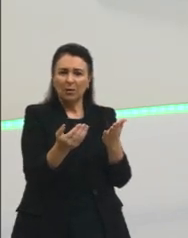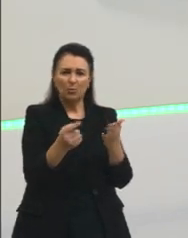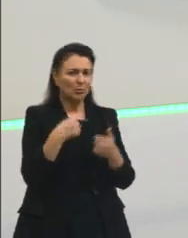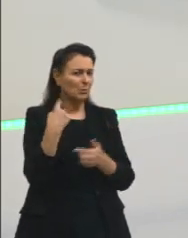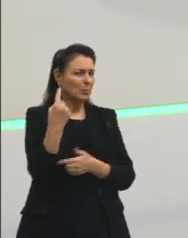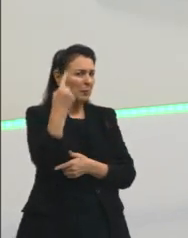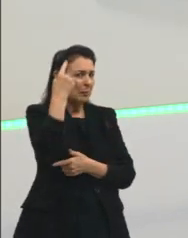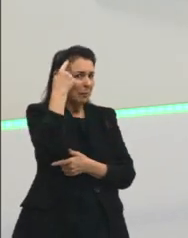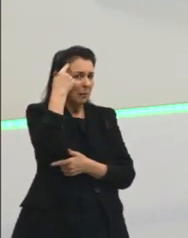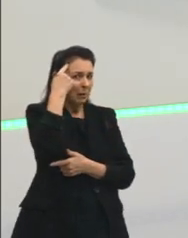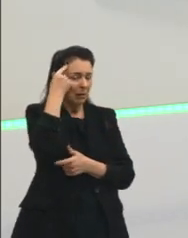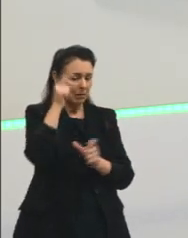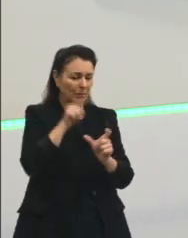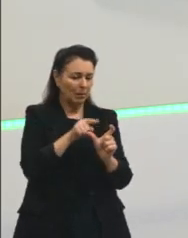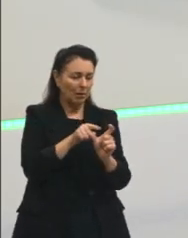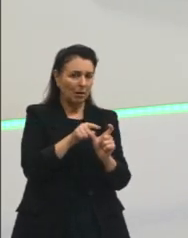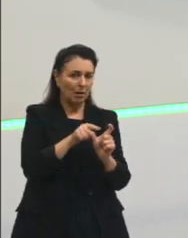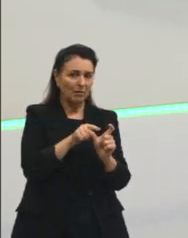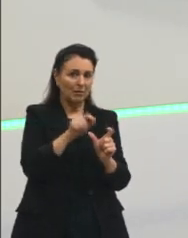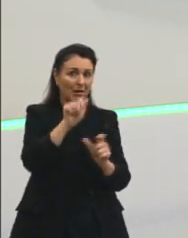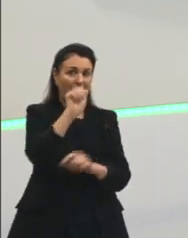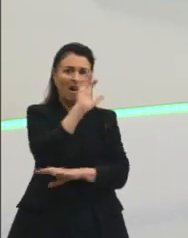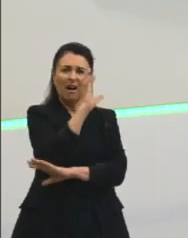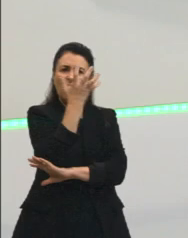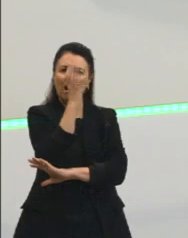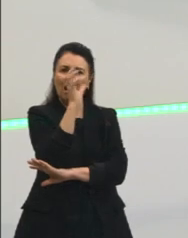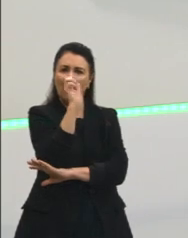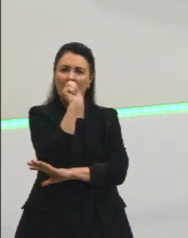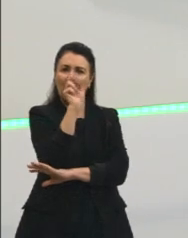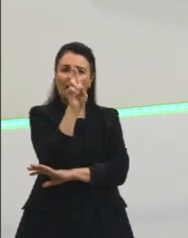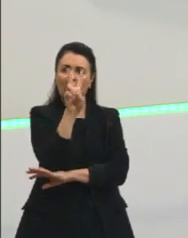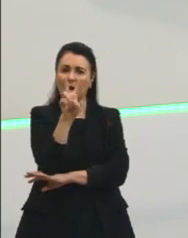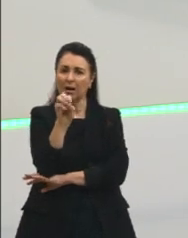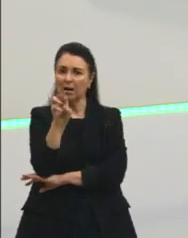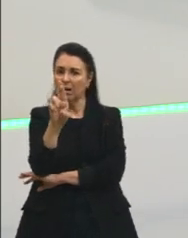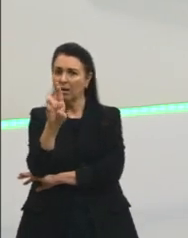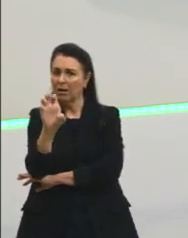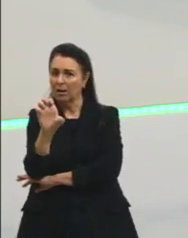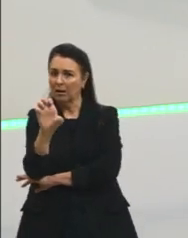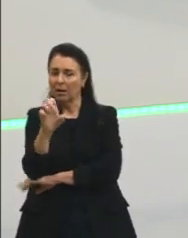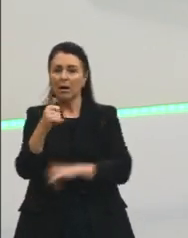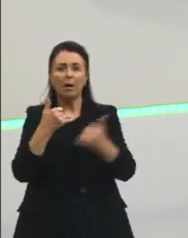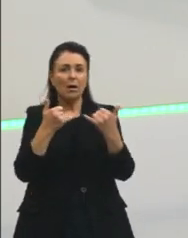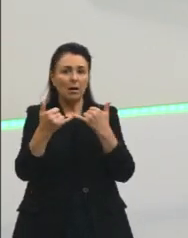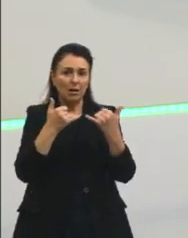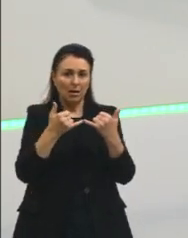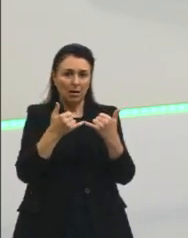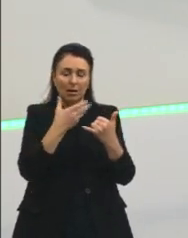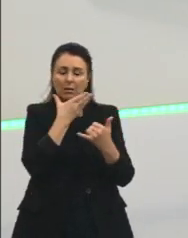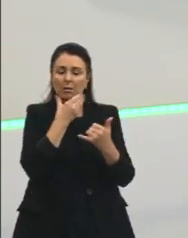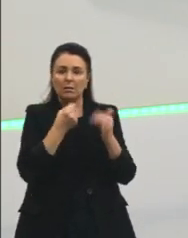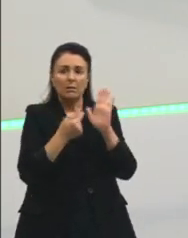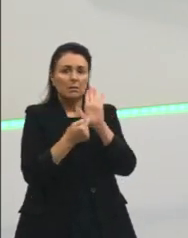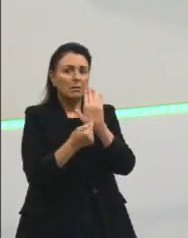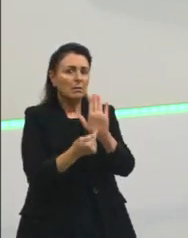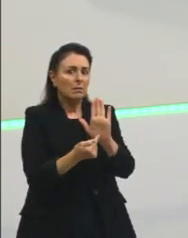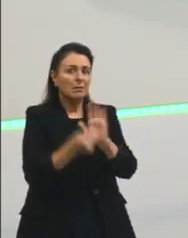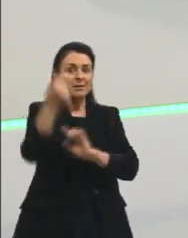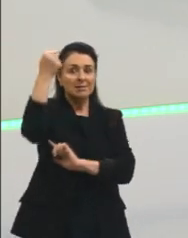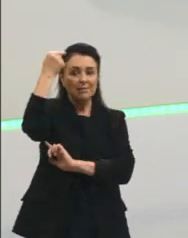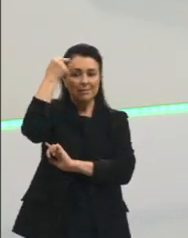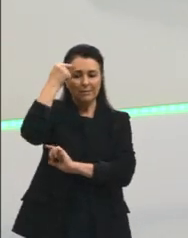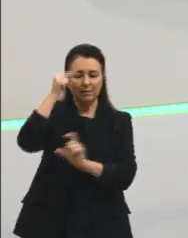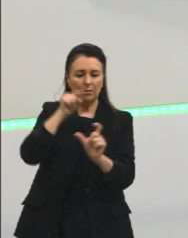pensa na palavra árvore por exemplo né que eu exemplo que ele traz lá porque quando a gente pensa na